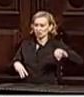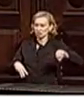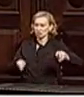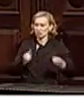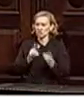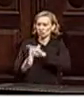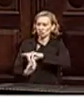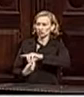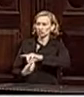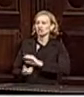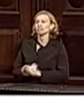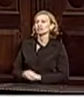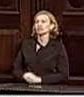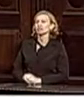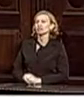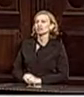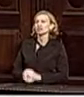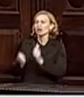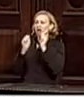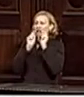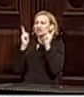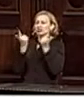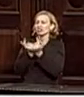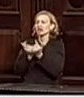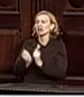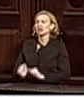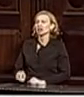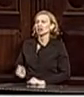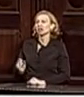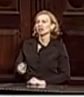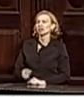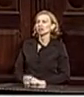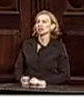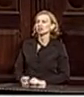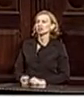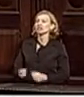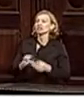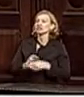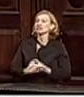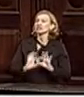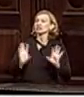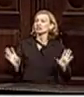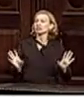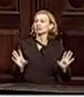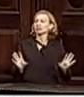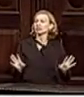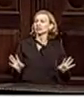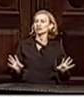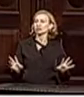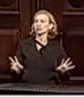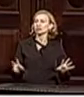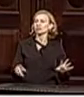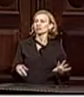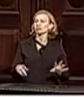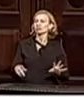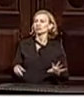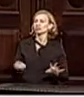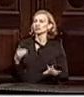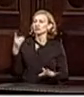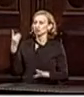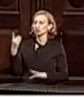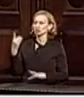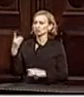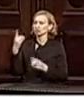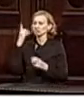a Assembleia tomou a decisão da soltura. E aí, talvez num CAPS